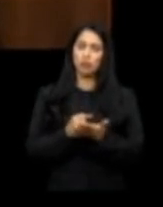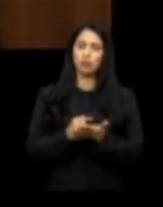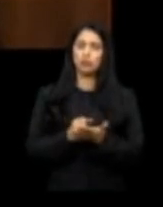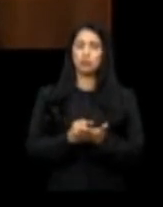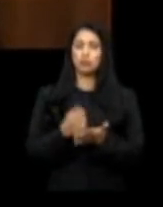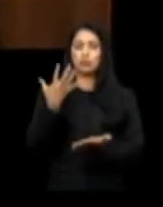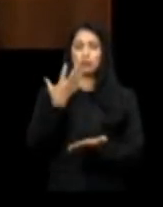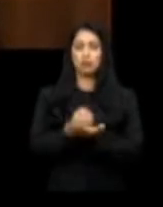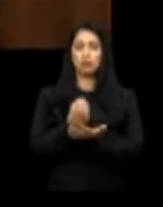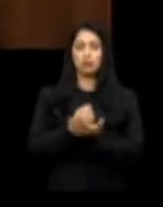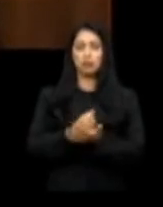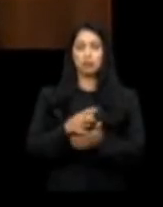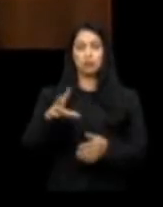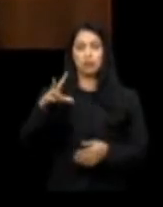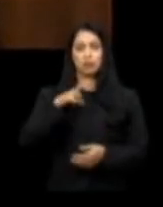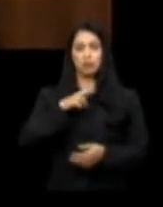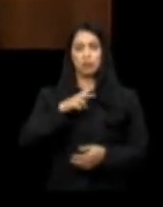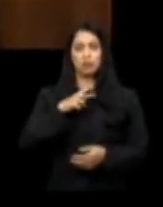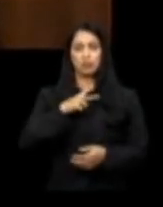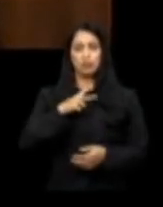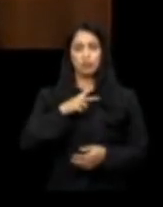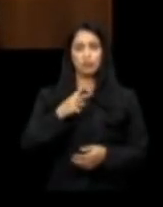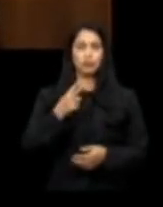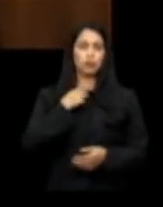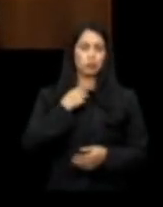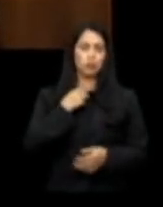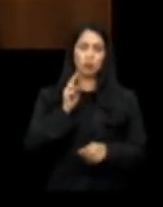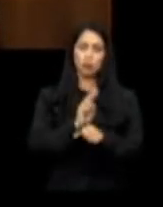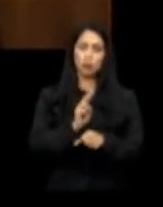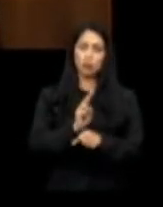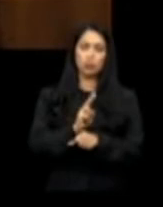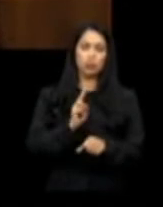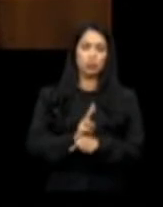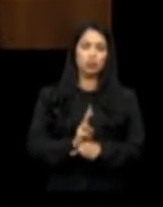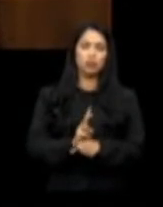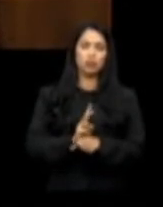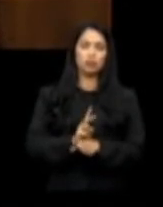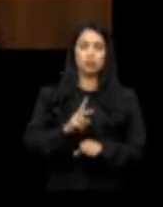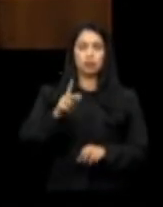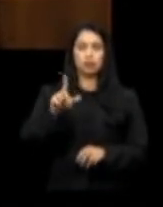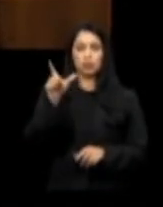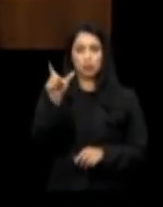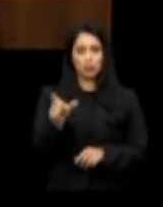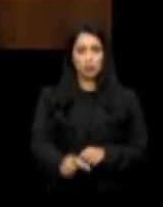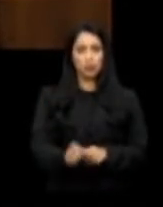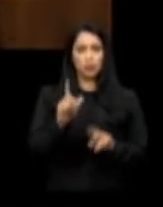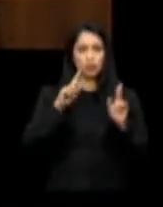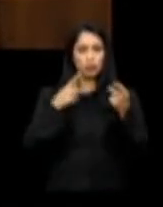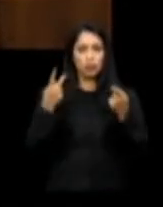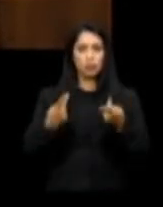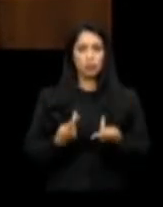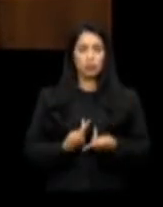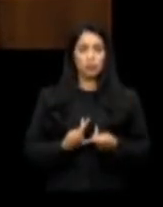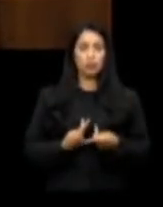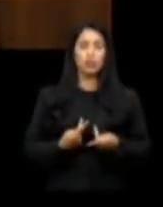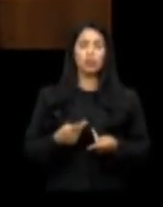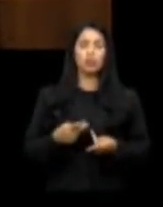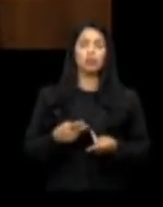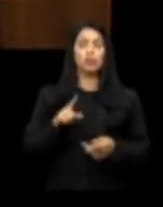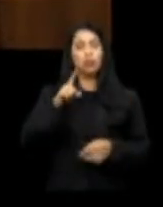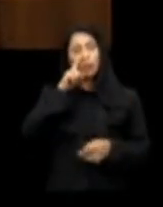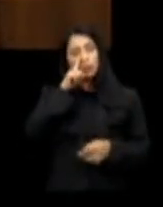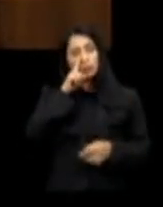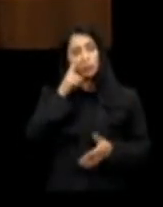da necessidade indissociável de proteção à dignidade da pessoa humana ante a contínua exposição dos indivíduos aos riscos